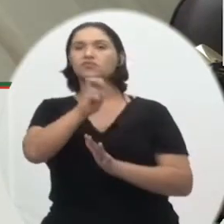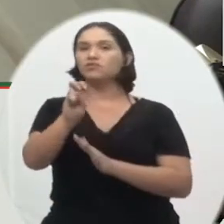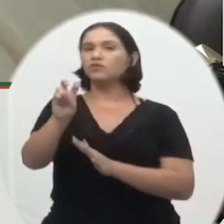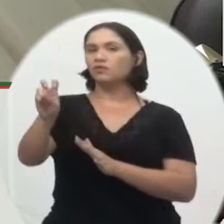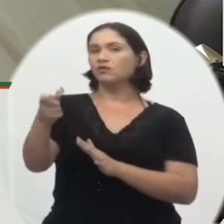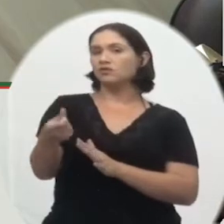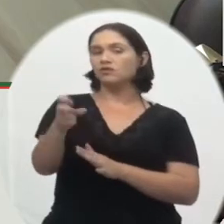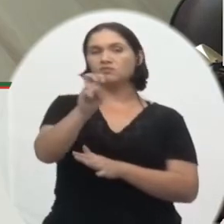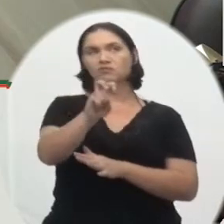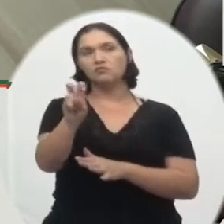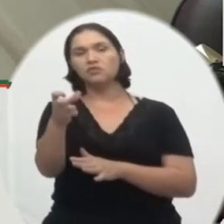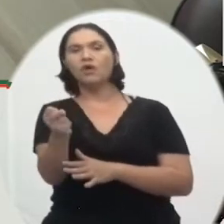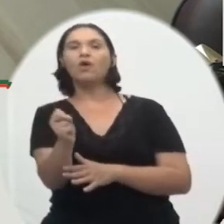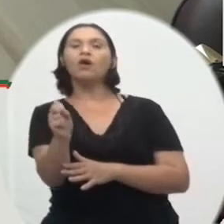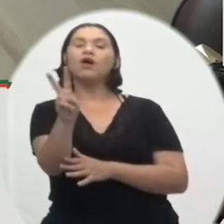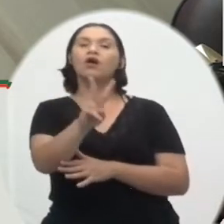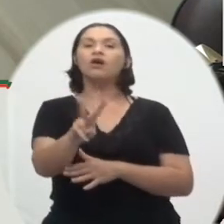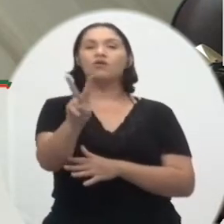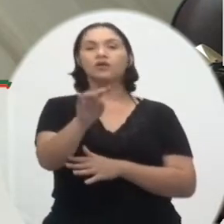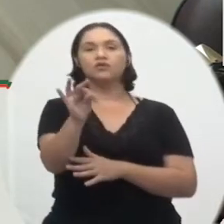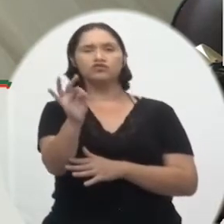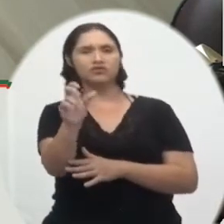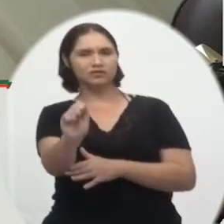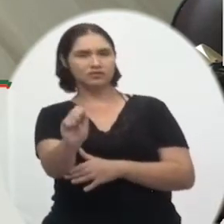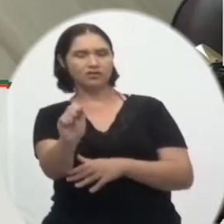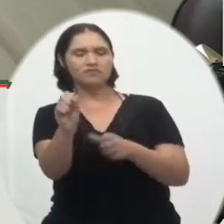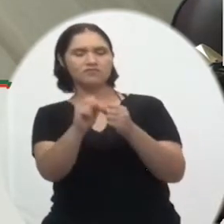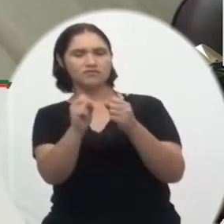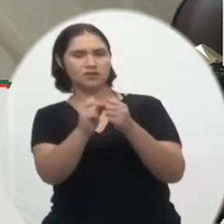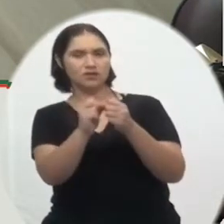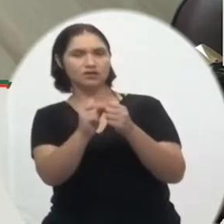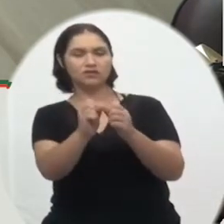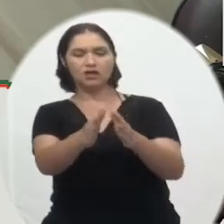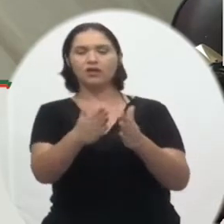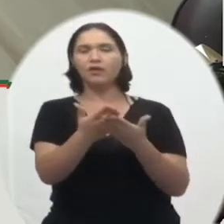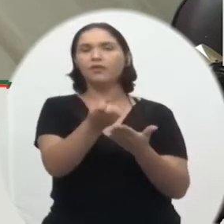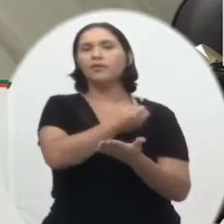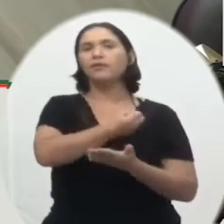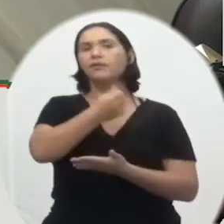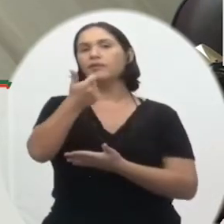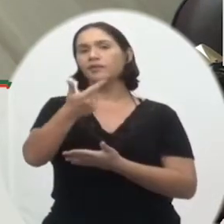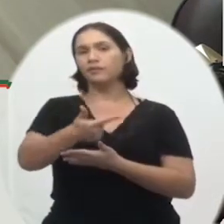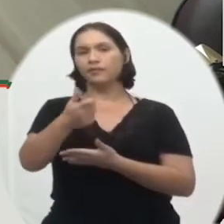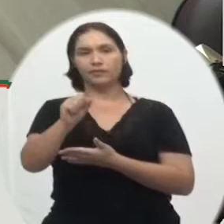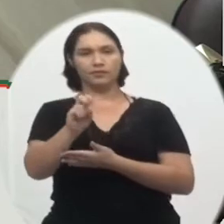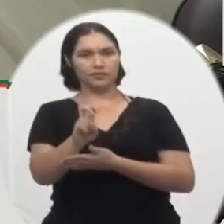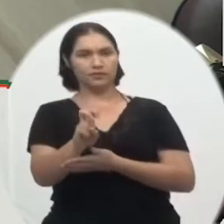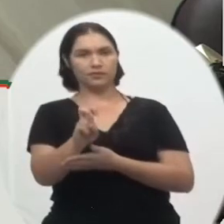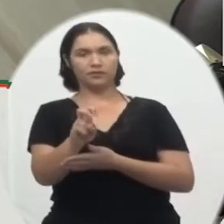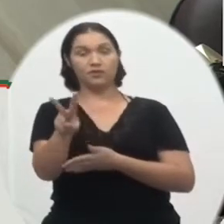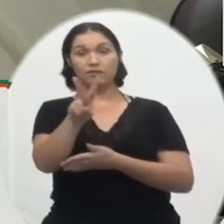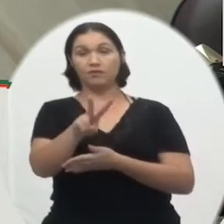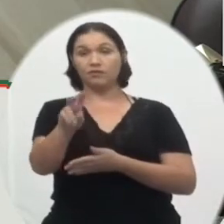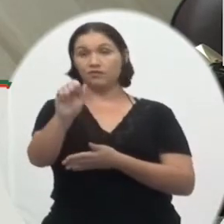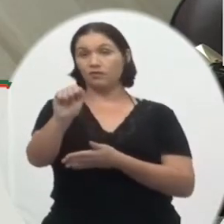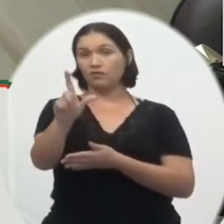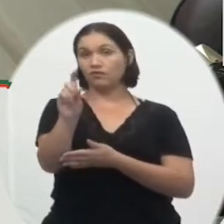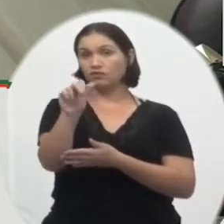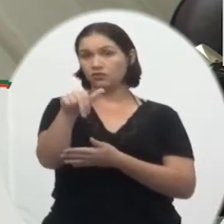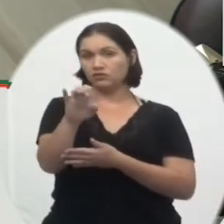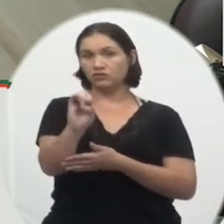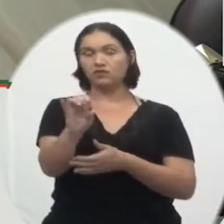556/19 e 558/19, de autoria do vereador Tita Belloli. Requerimento número 285/19, de autoria do vereador Odinei